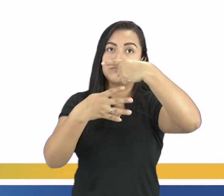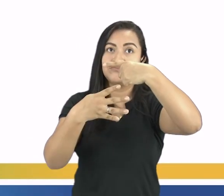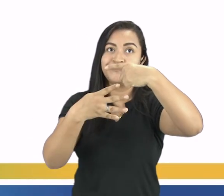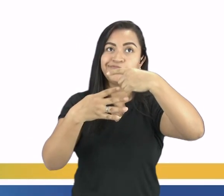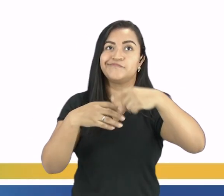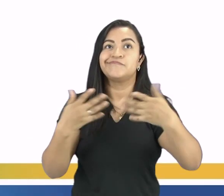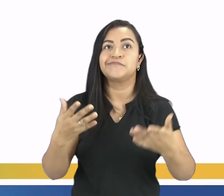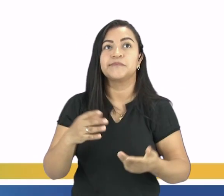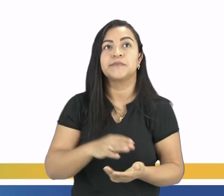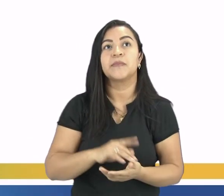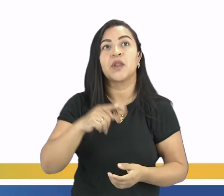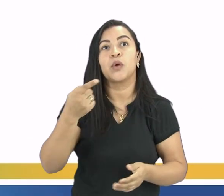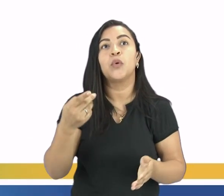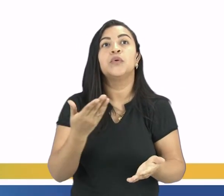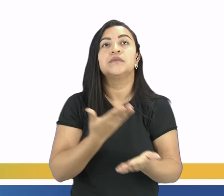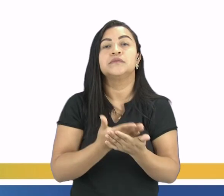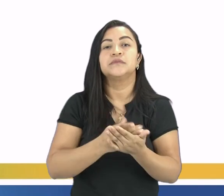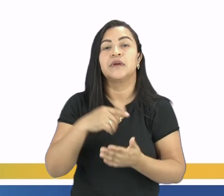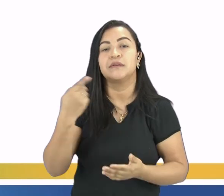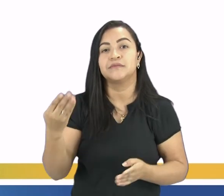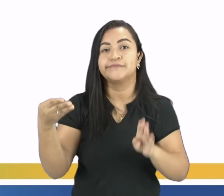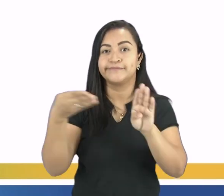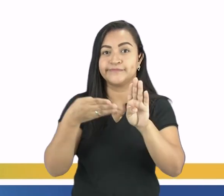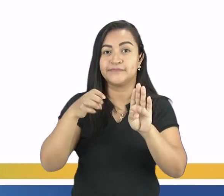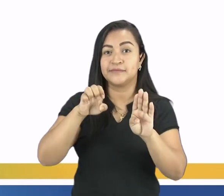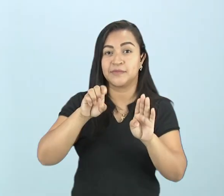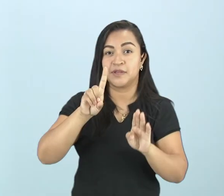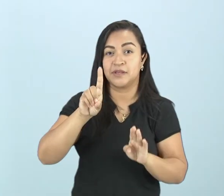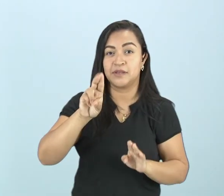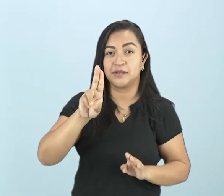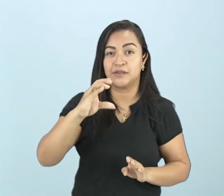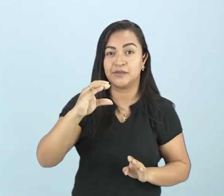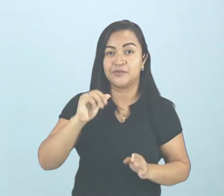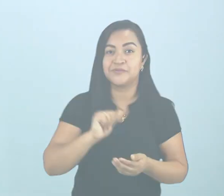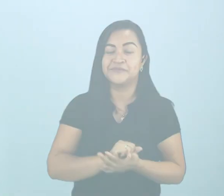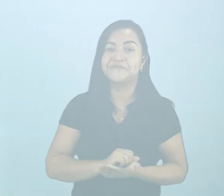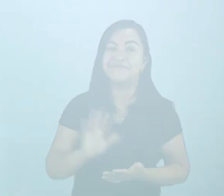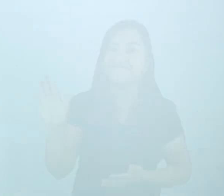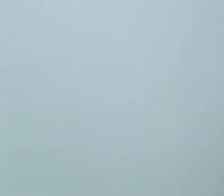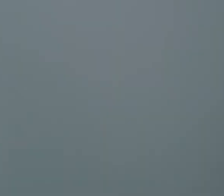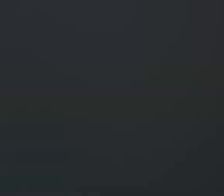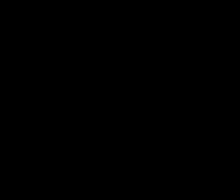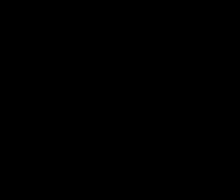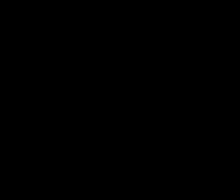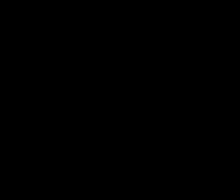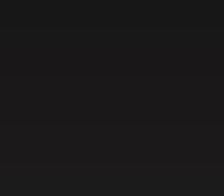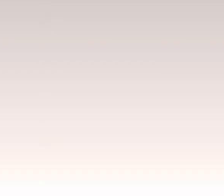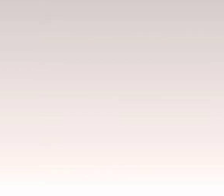analisarem em casa, estudarem. Acessem a nossa plataforma EducaC e fiquem bem. Um abraço.